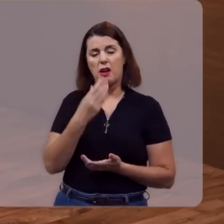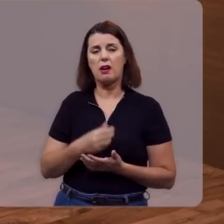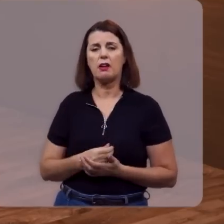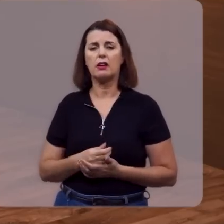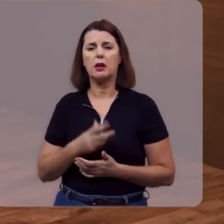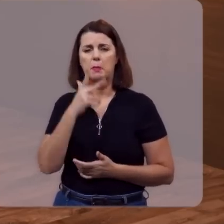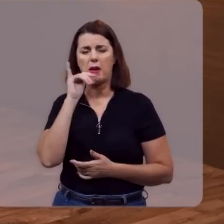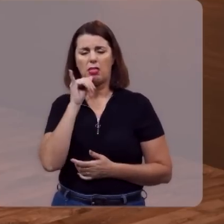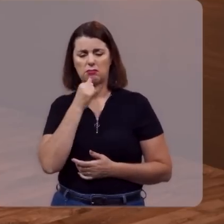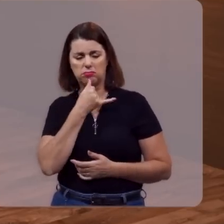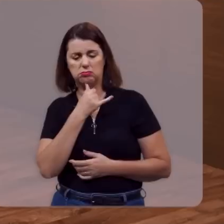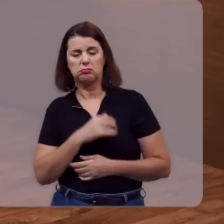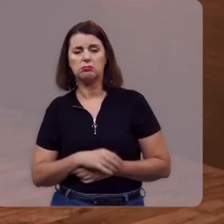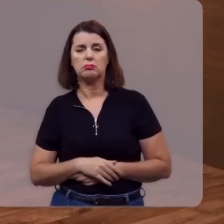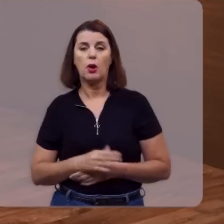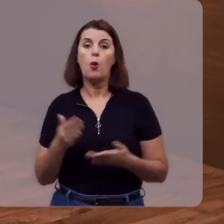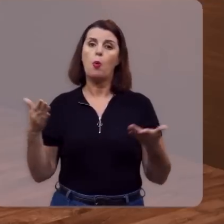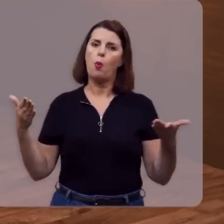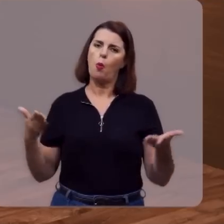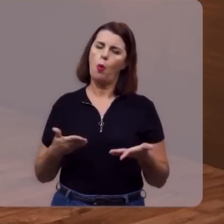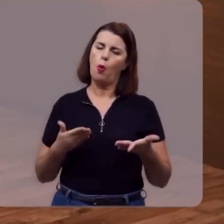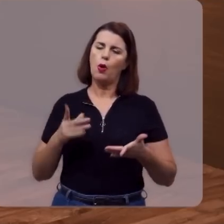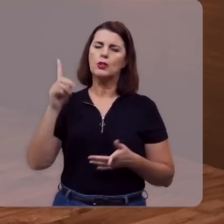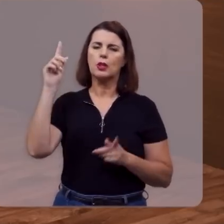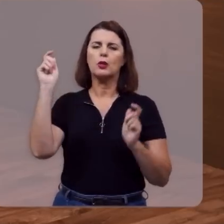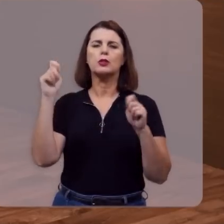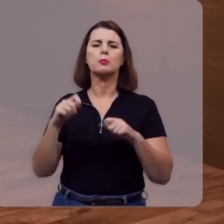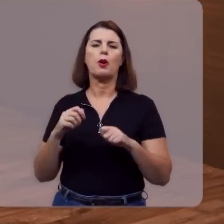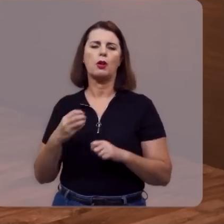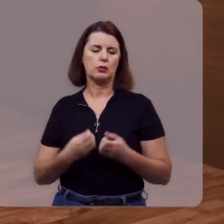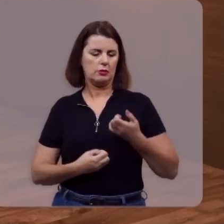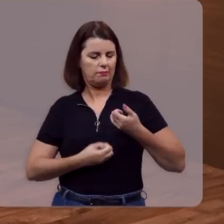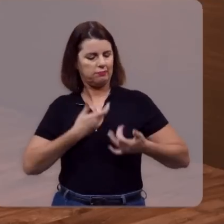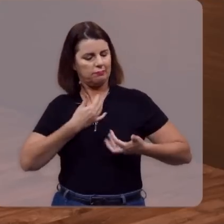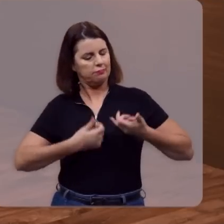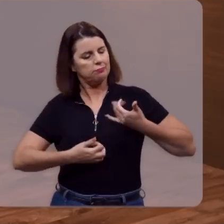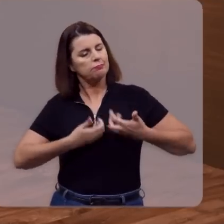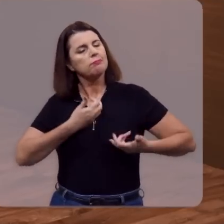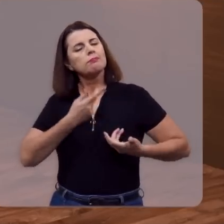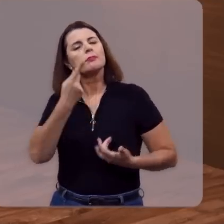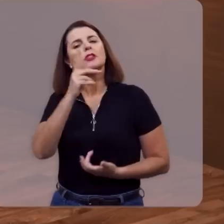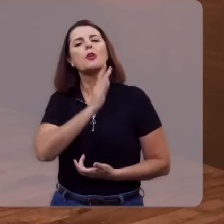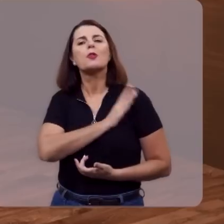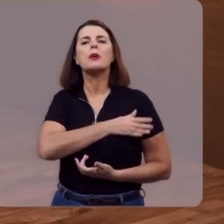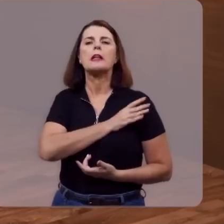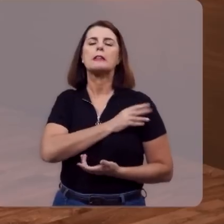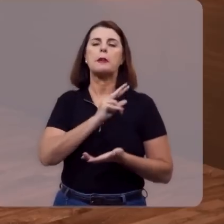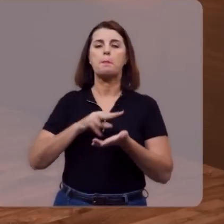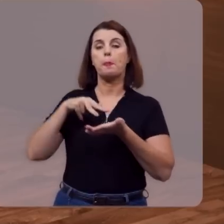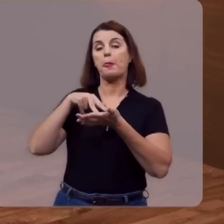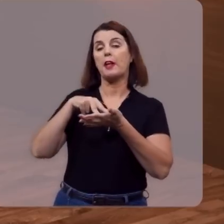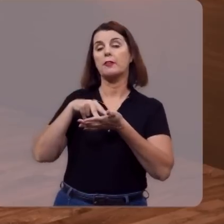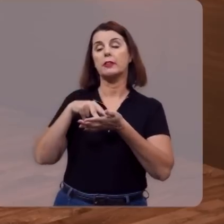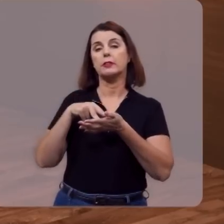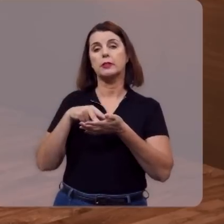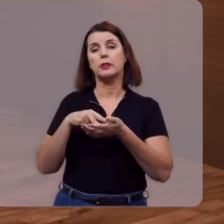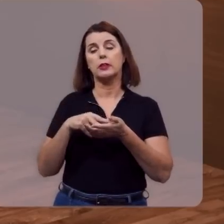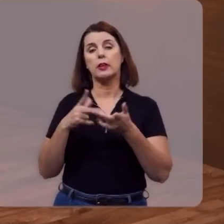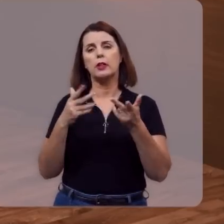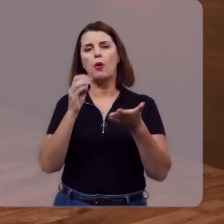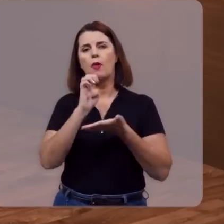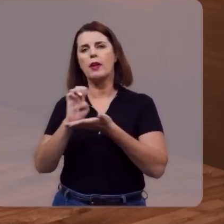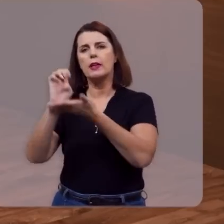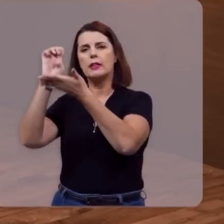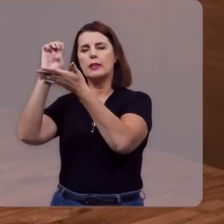o coração desanimado. Hoje, Deus pode avivar esta chama em seu coração e levantar você como Elias